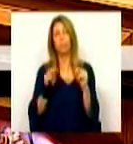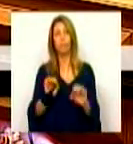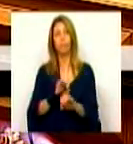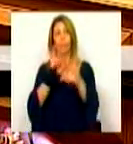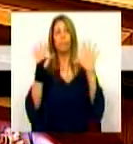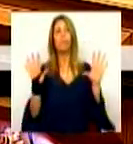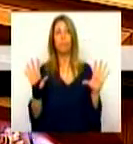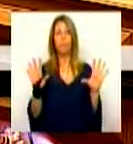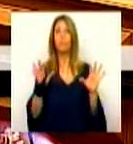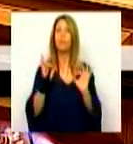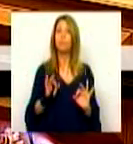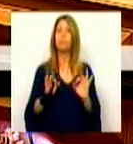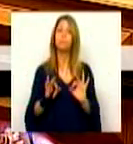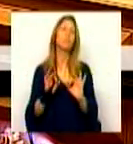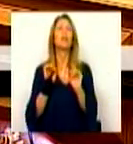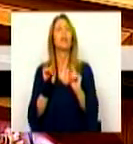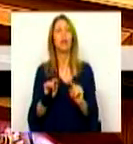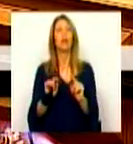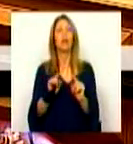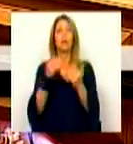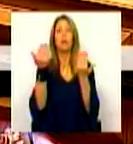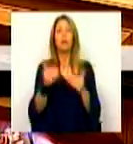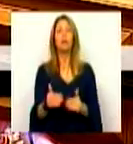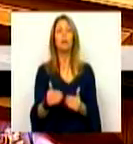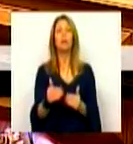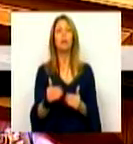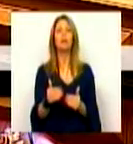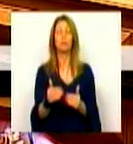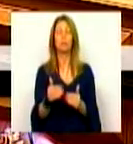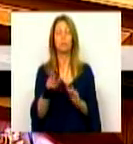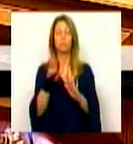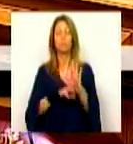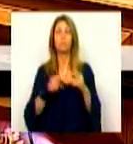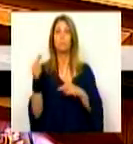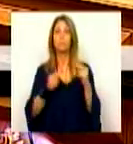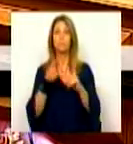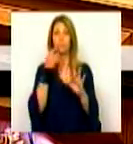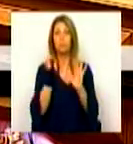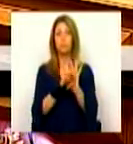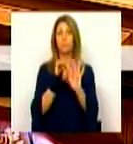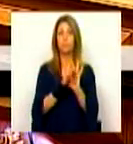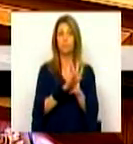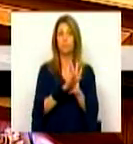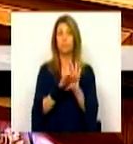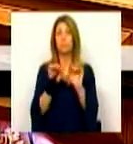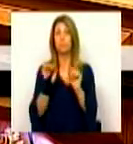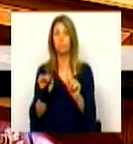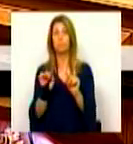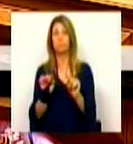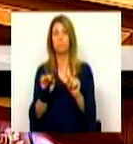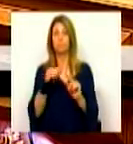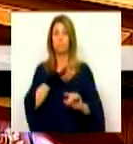esclarecendo precisamente essas limitações do regime fiscal dos fundos